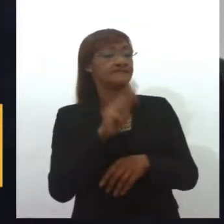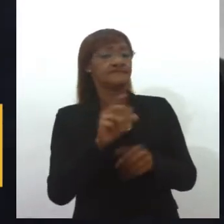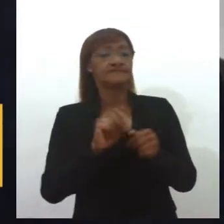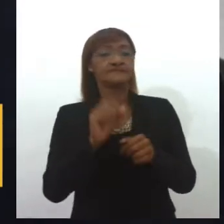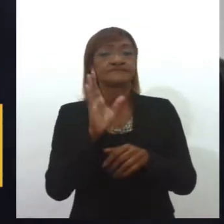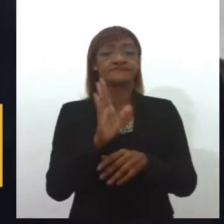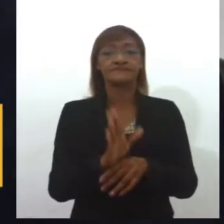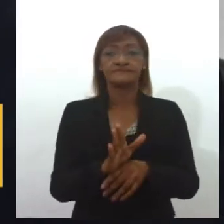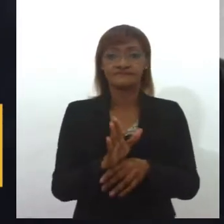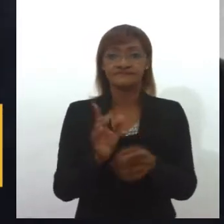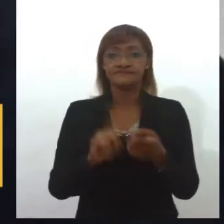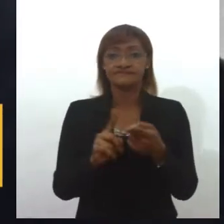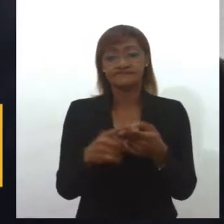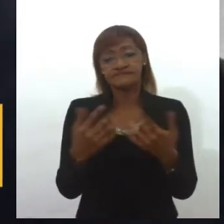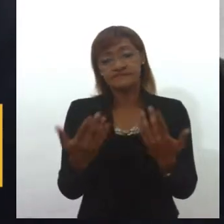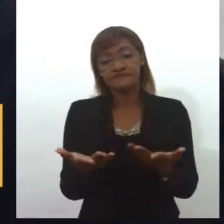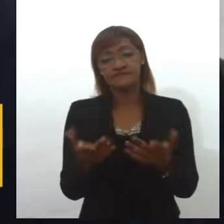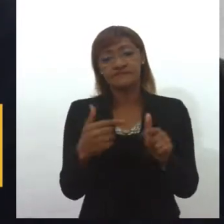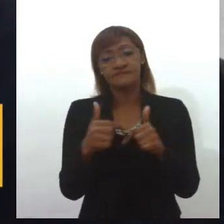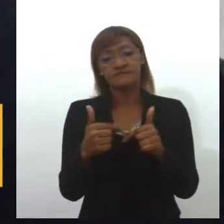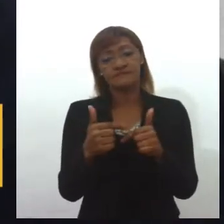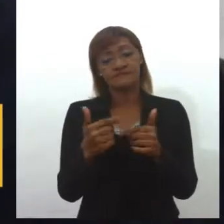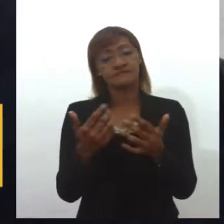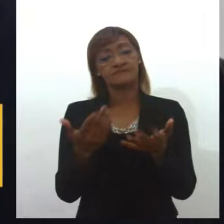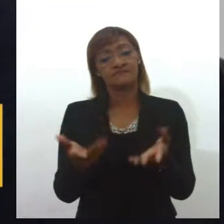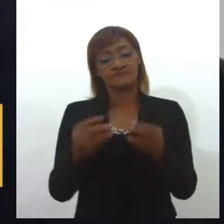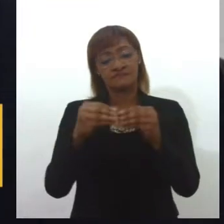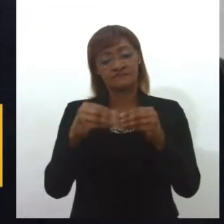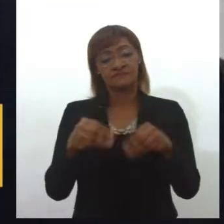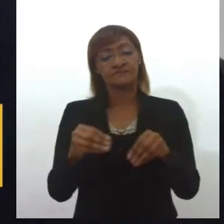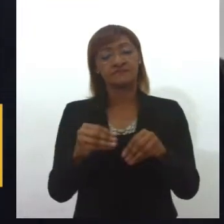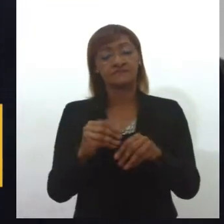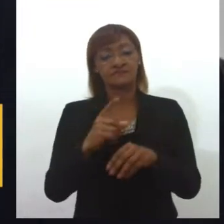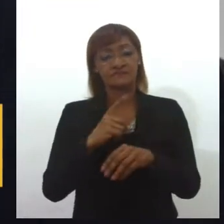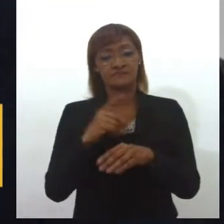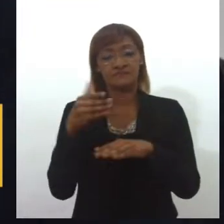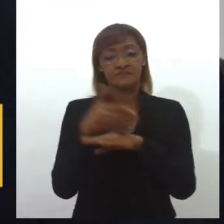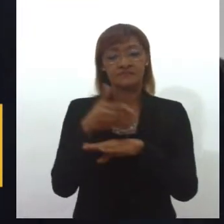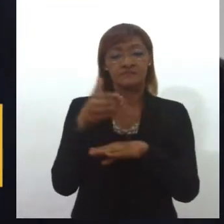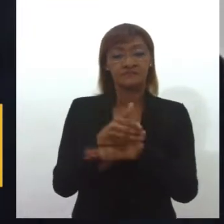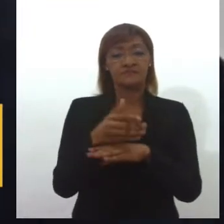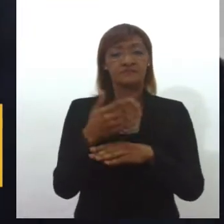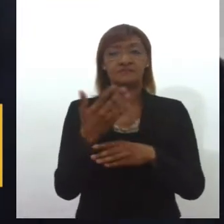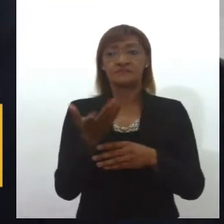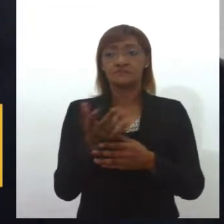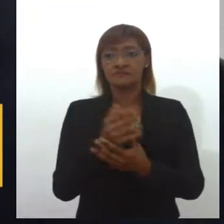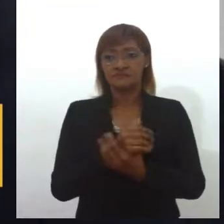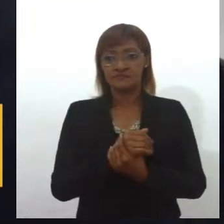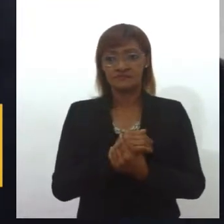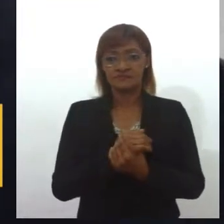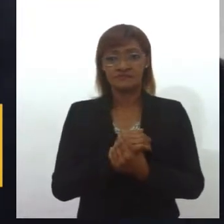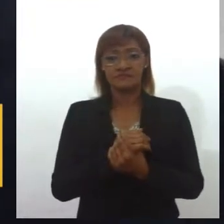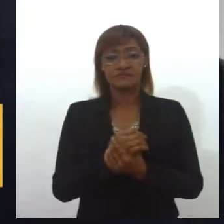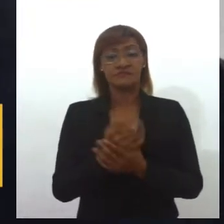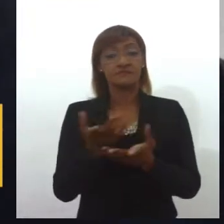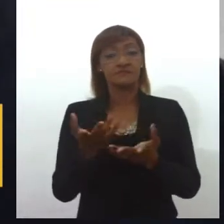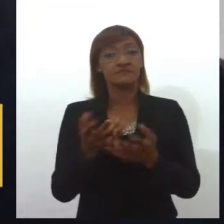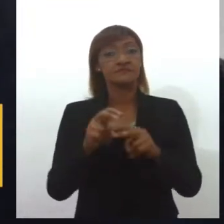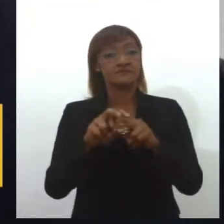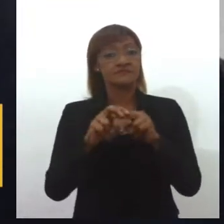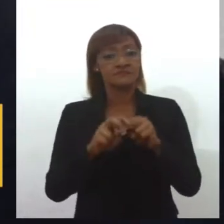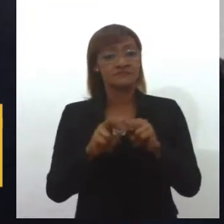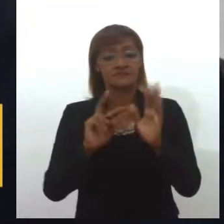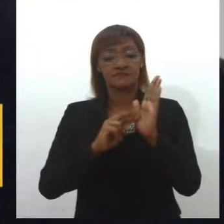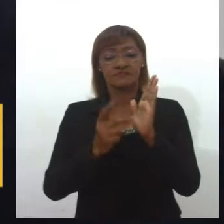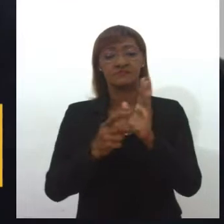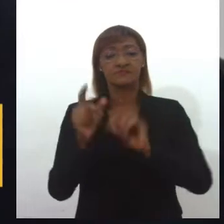seu produto ou o seu serviço, acaba tendo dificuldade de ter acesso a esses bens e serviços, o que no final das contas significa